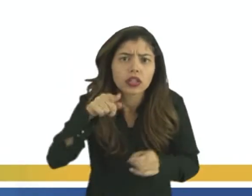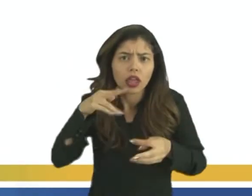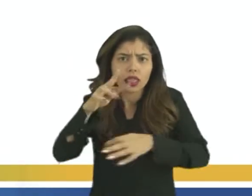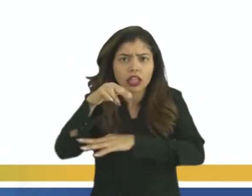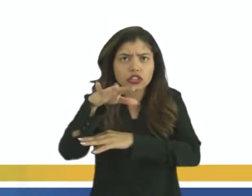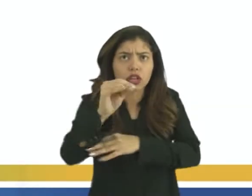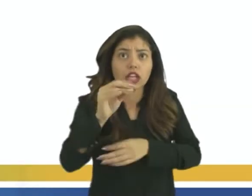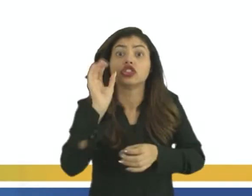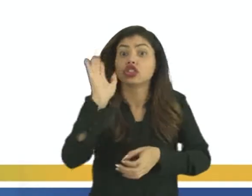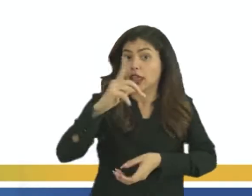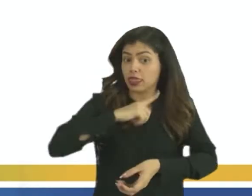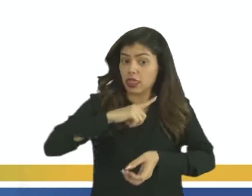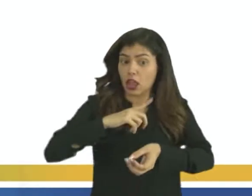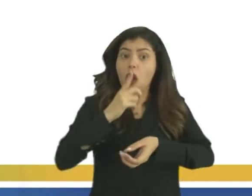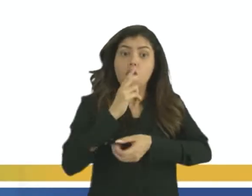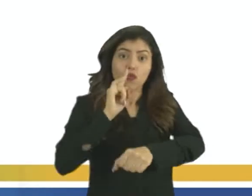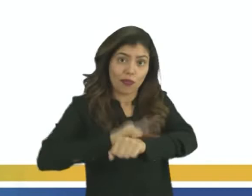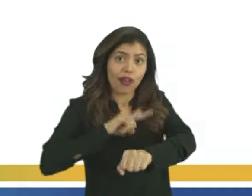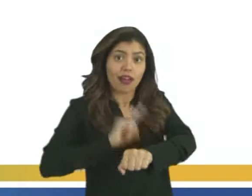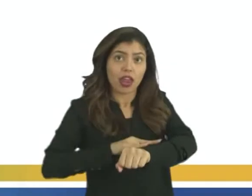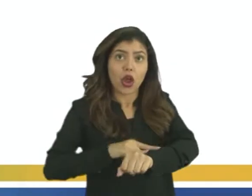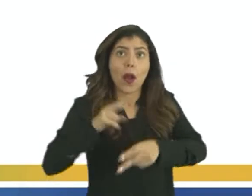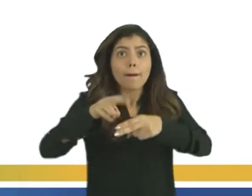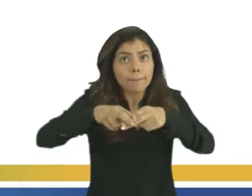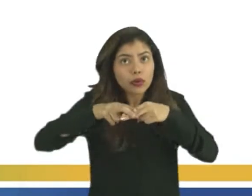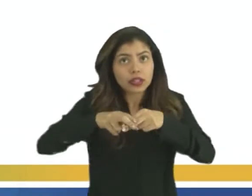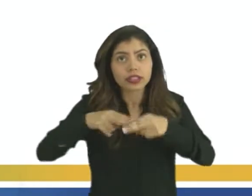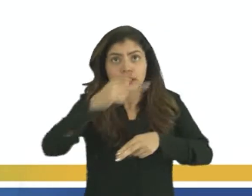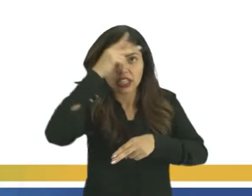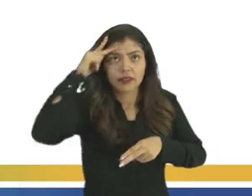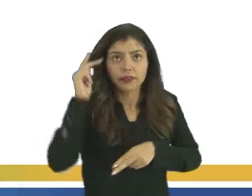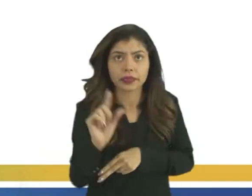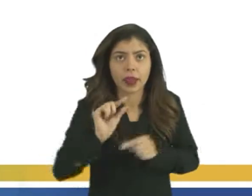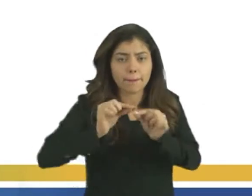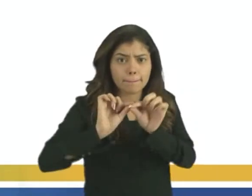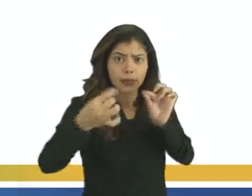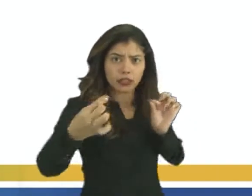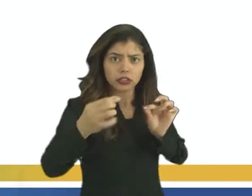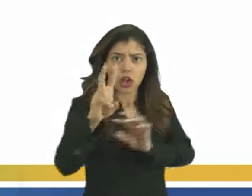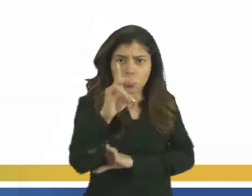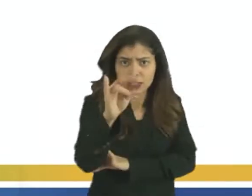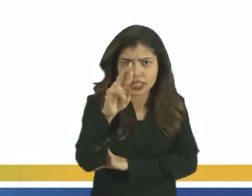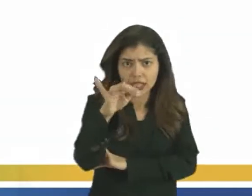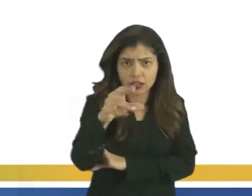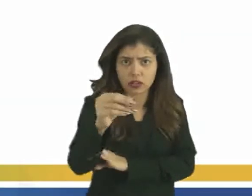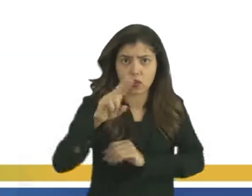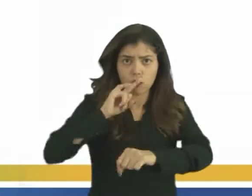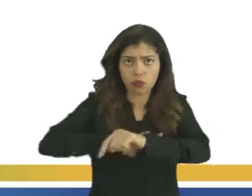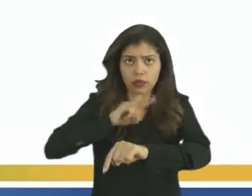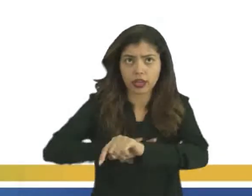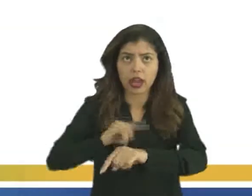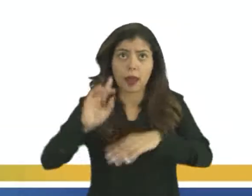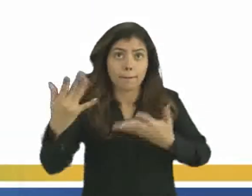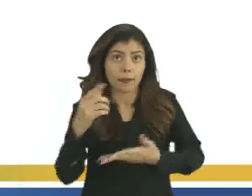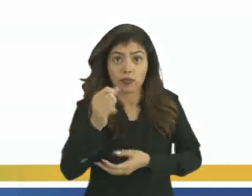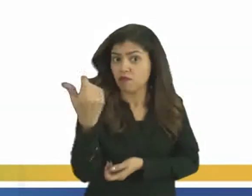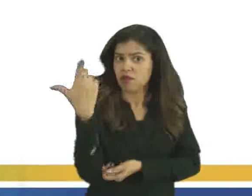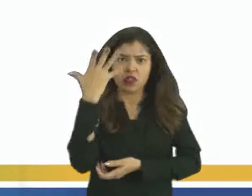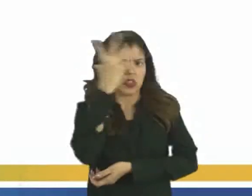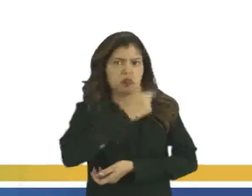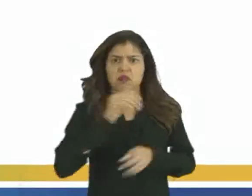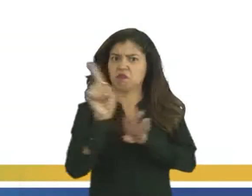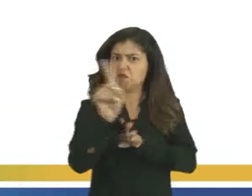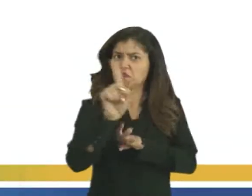vai parar no xixi. Por isso mesmo, um dos testes antidoping mede sua concentração na urina. Como o Benny sabe muito bem, não demorou muito